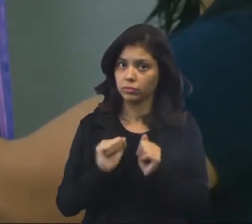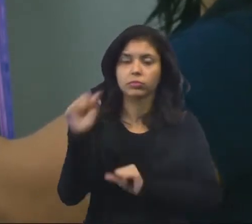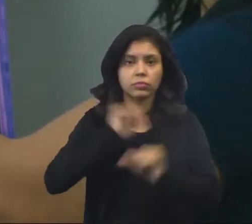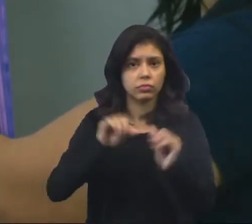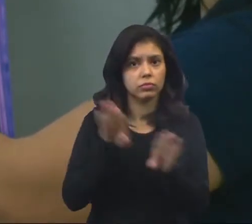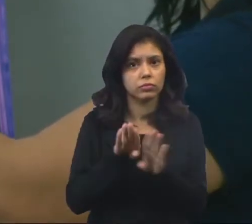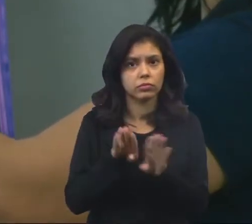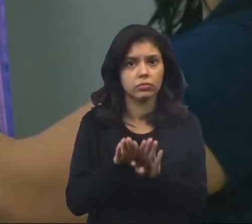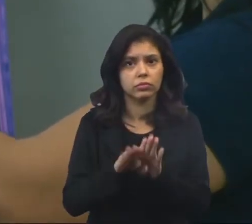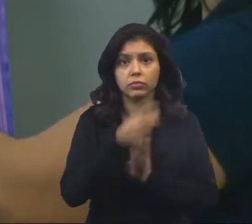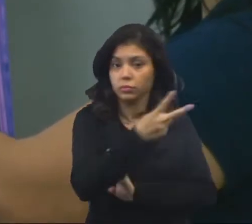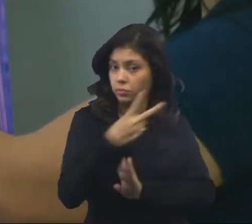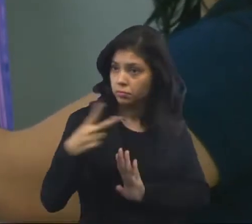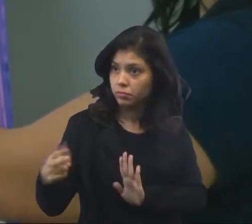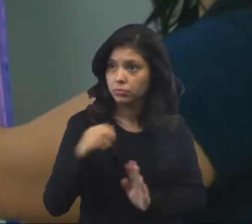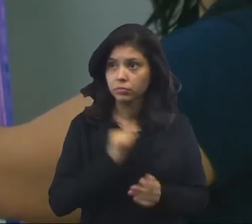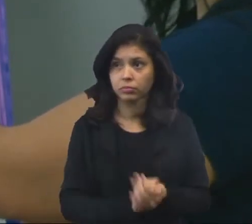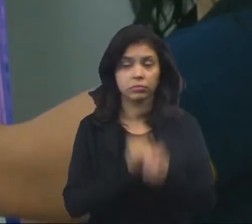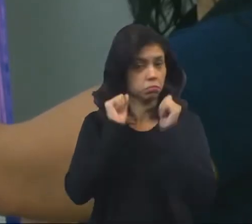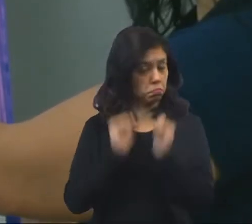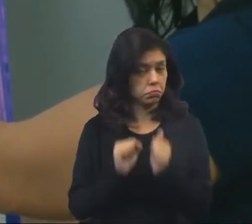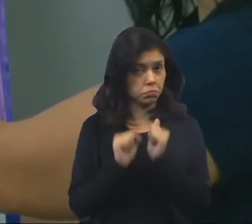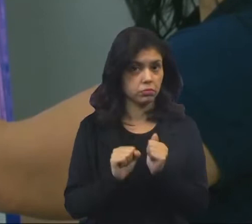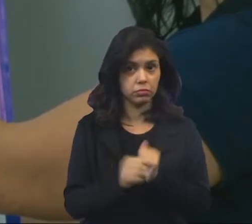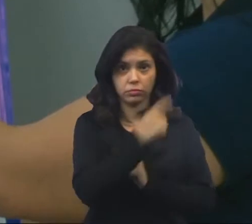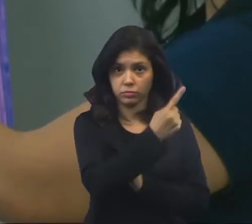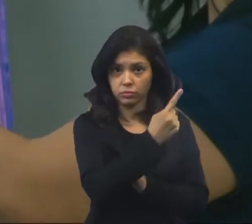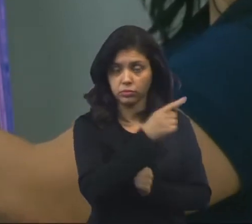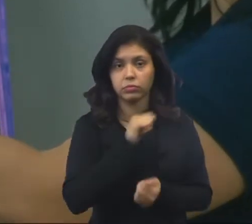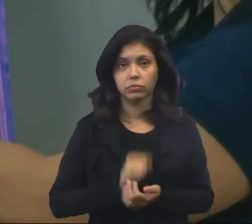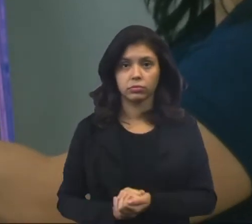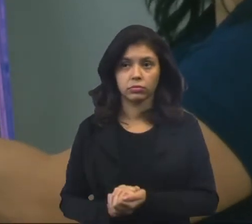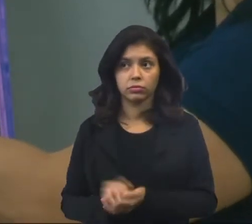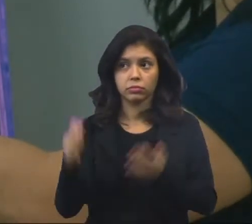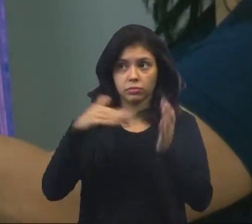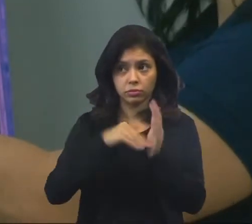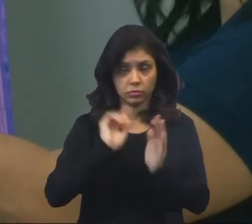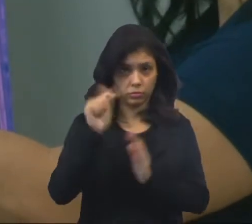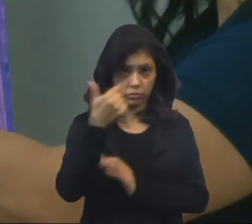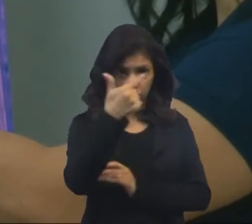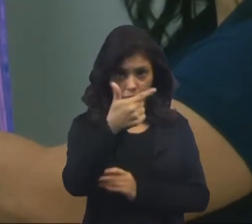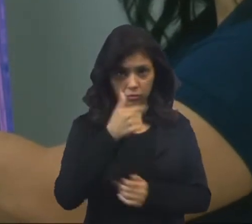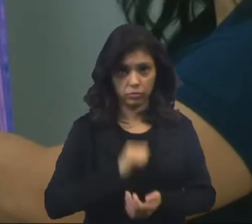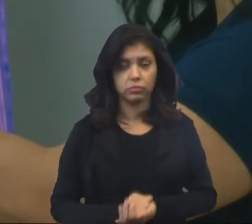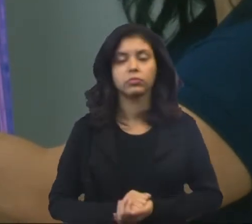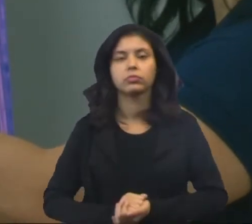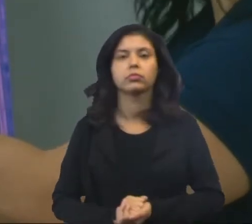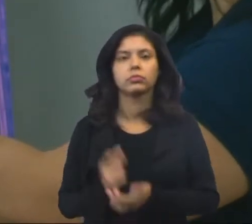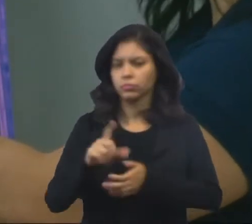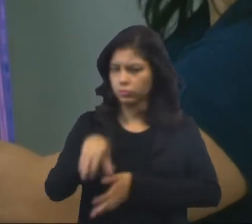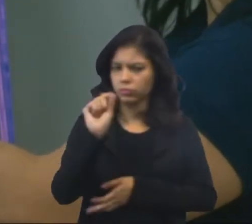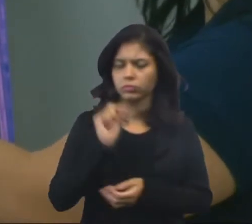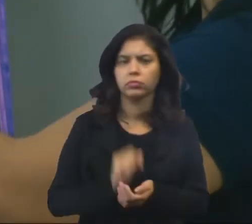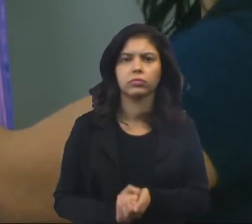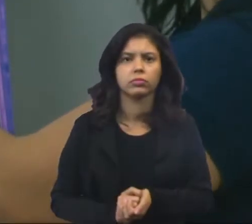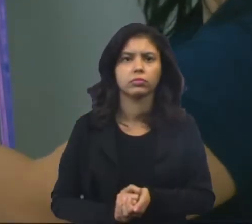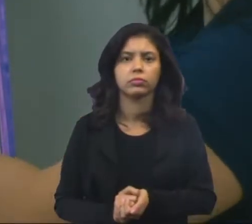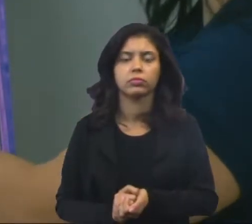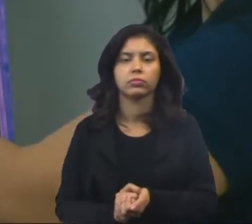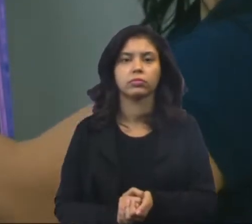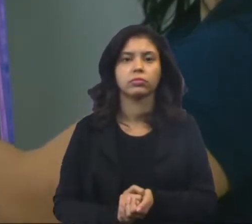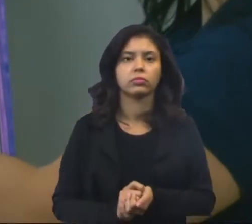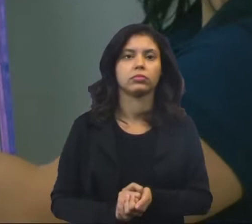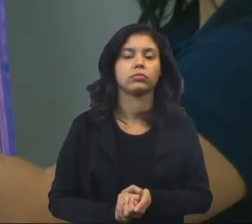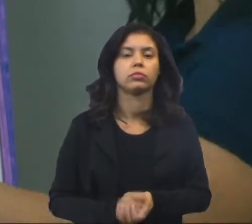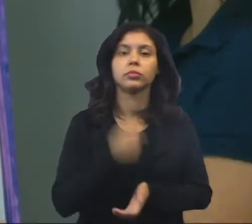começar a contar de 2 em 2. Eu posso partir do 1 ou partir do 2, eu decido. Vamos supor que eu comecei a